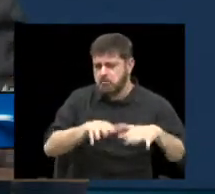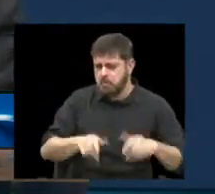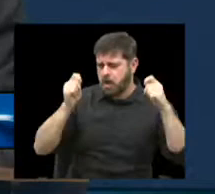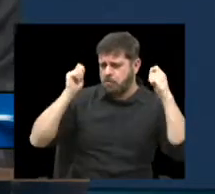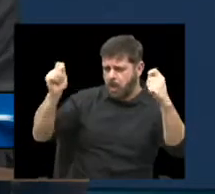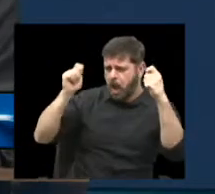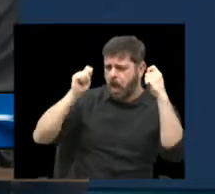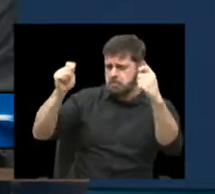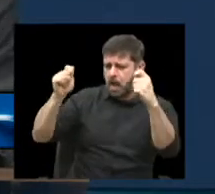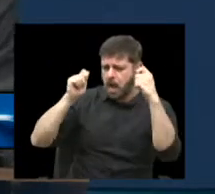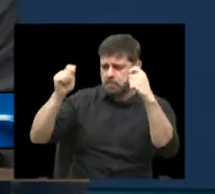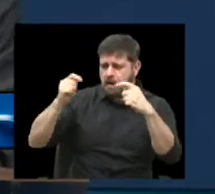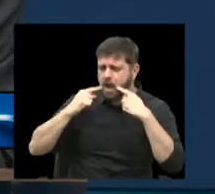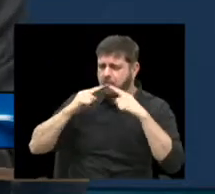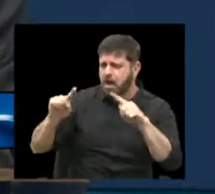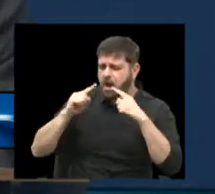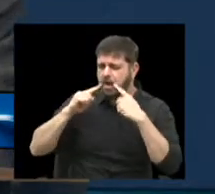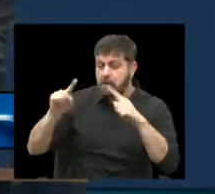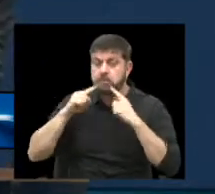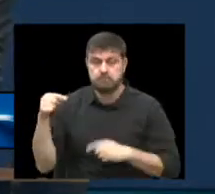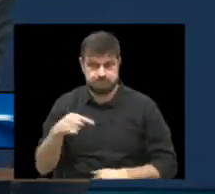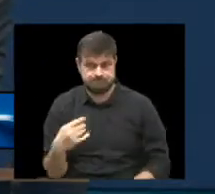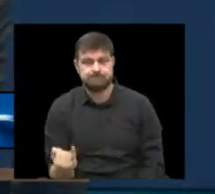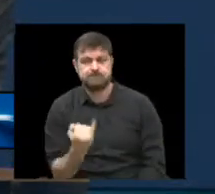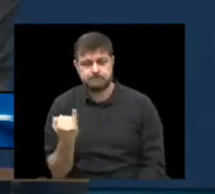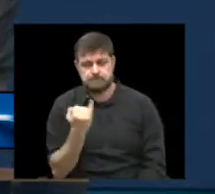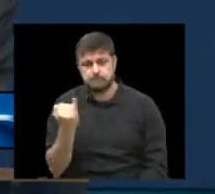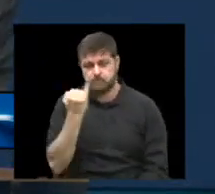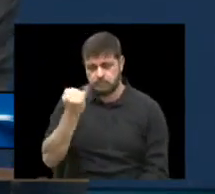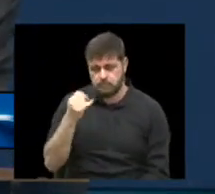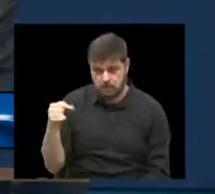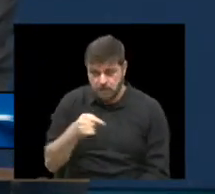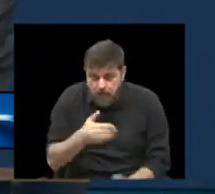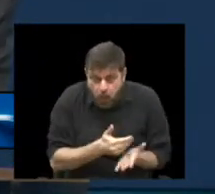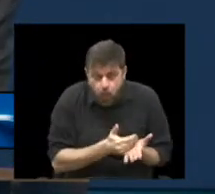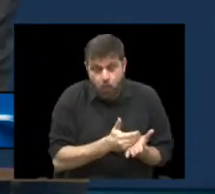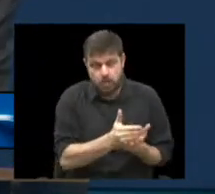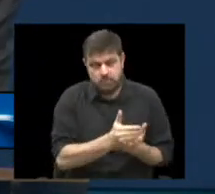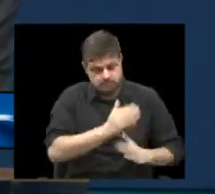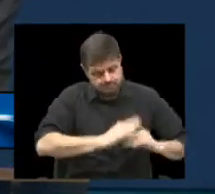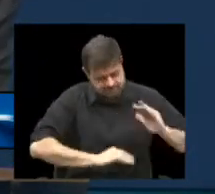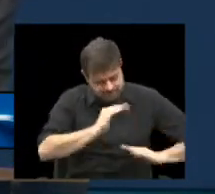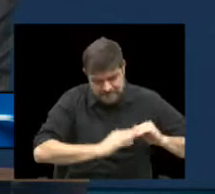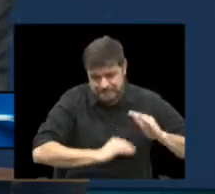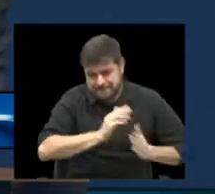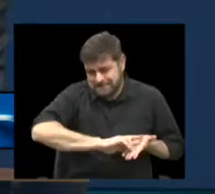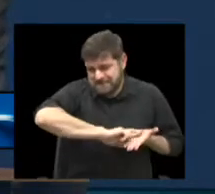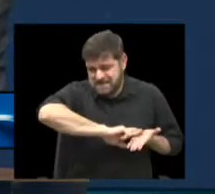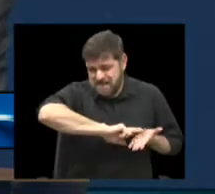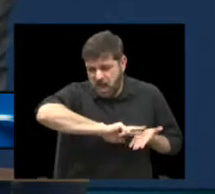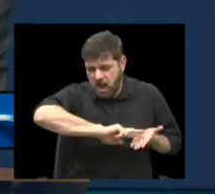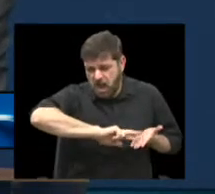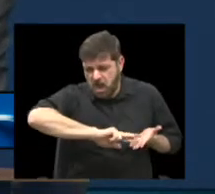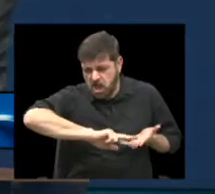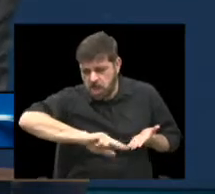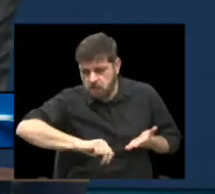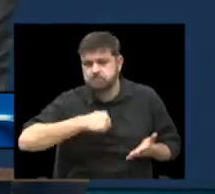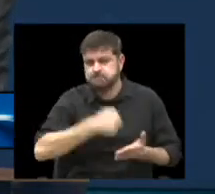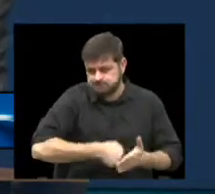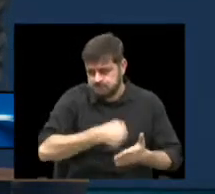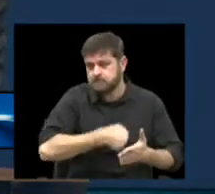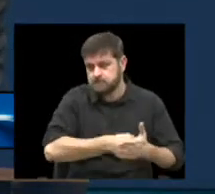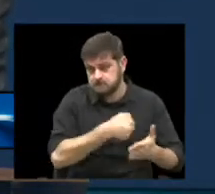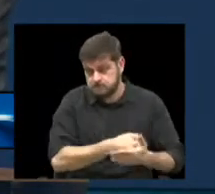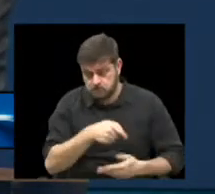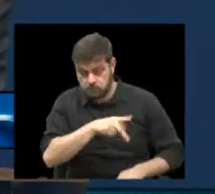foi muito importante e eu tenho certeza que ela é apenas o começo de uma série de momentos de muita luta que